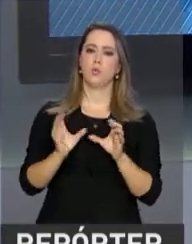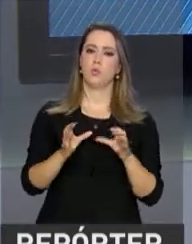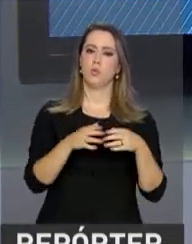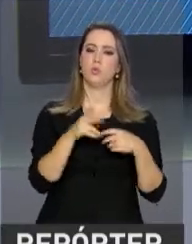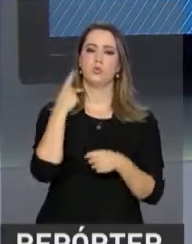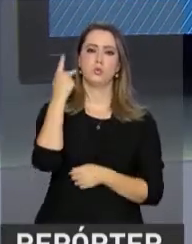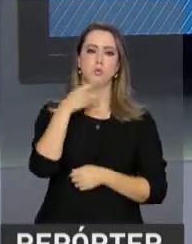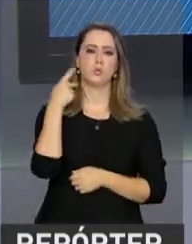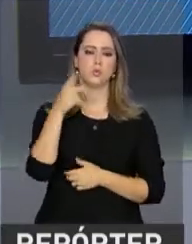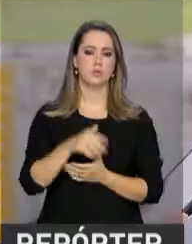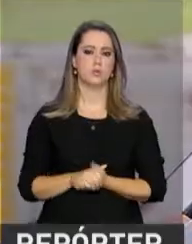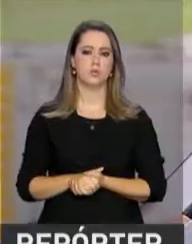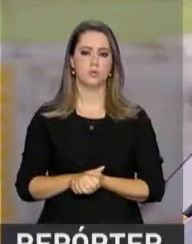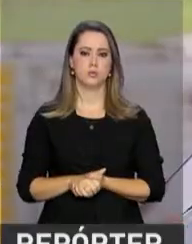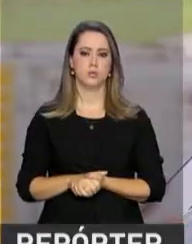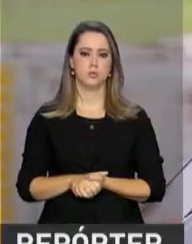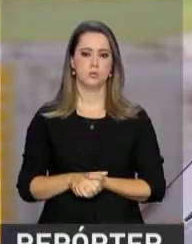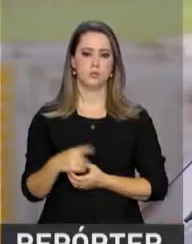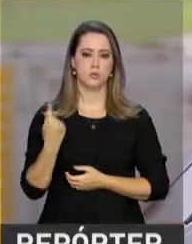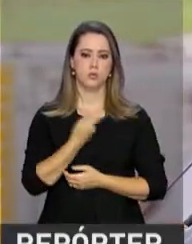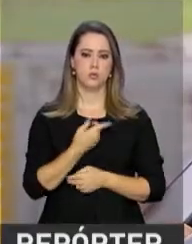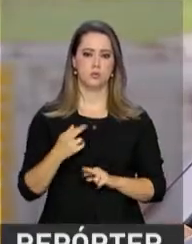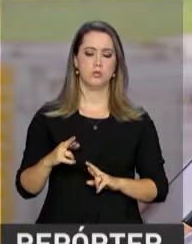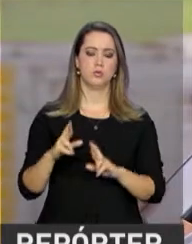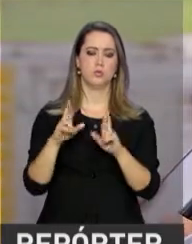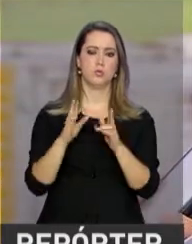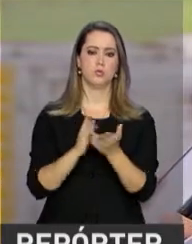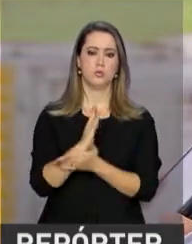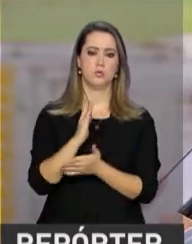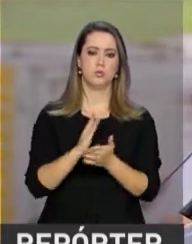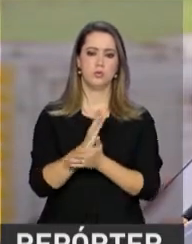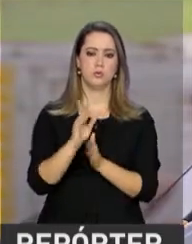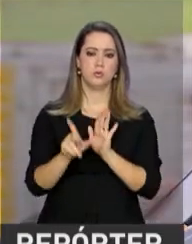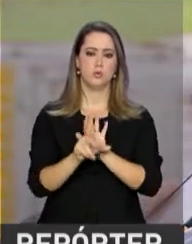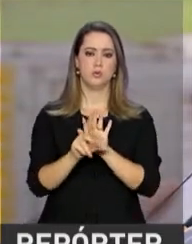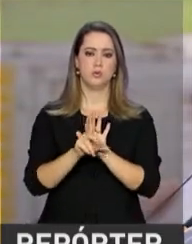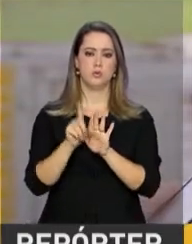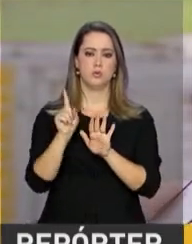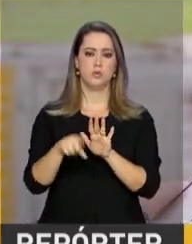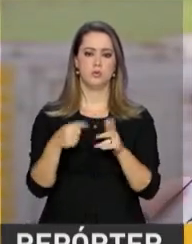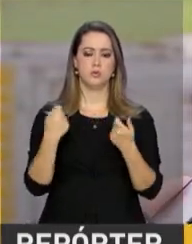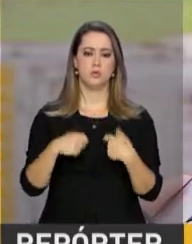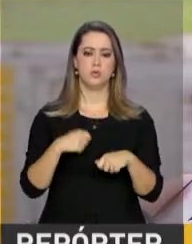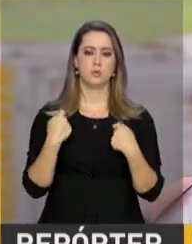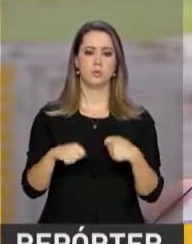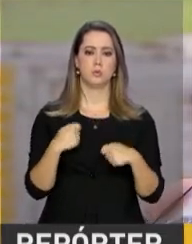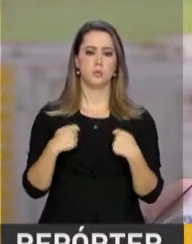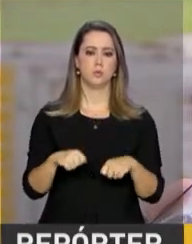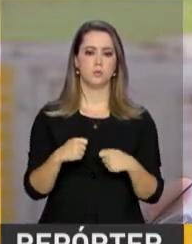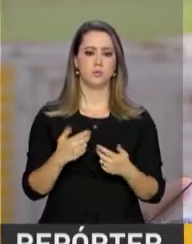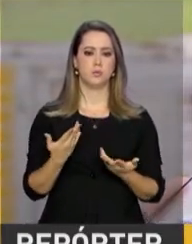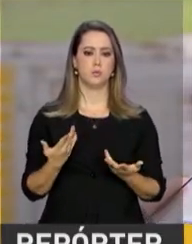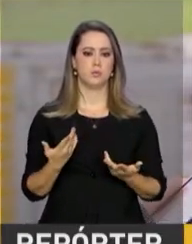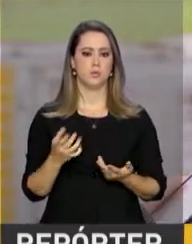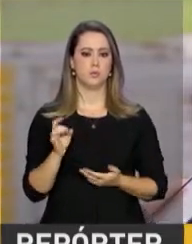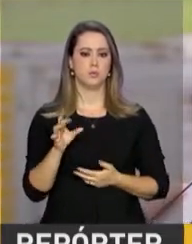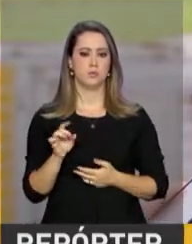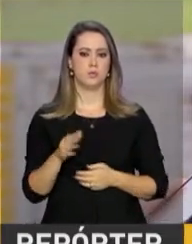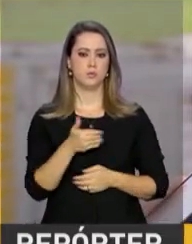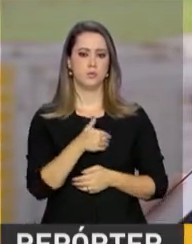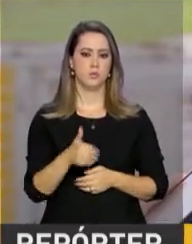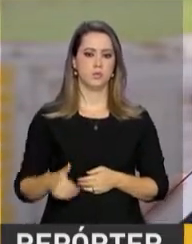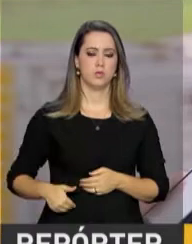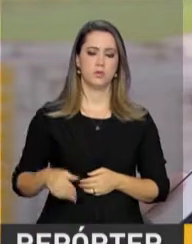base política esperamos que ela possa ser aprovada ela é necessária não só o governo